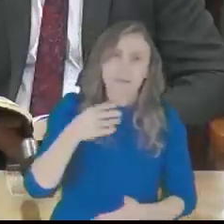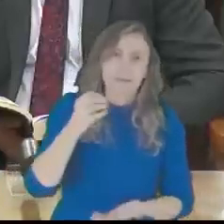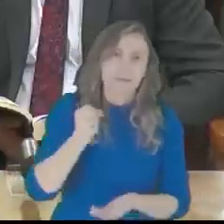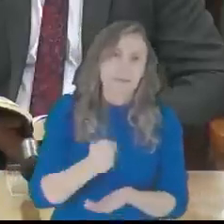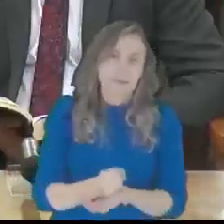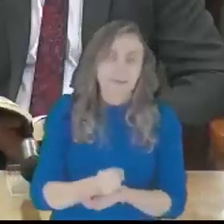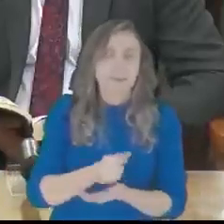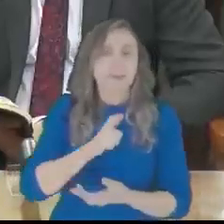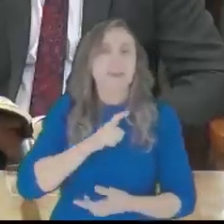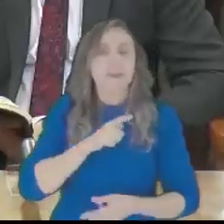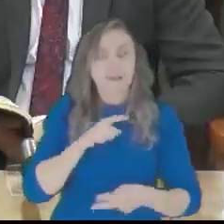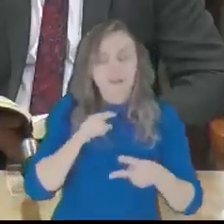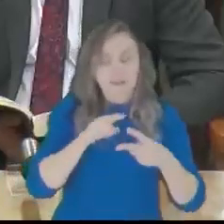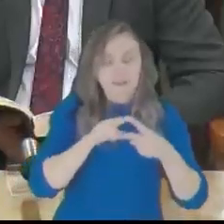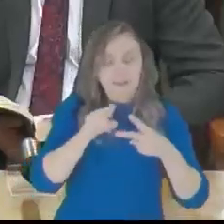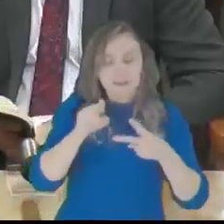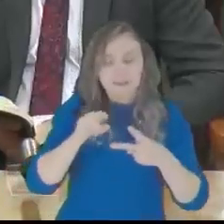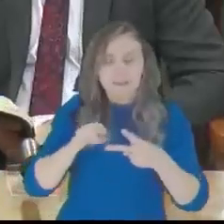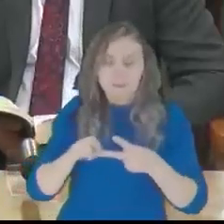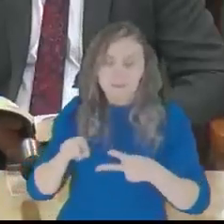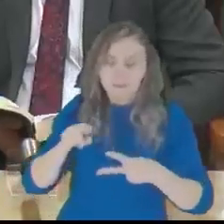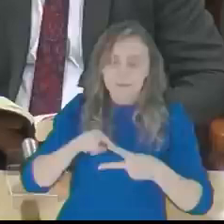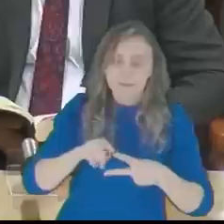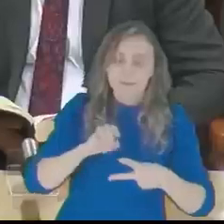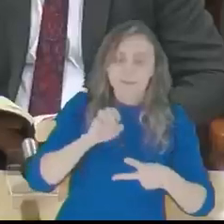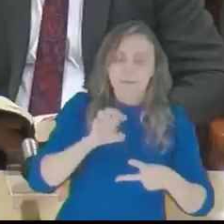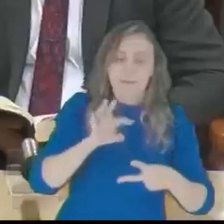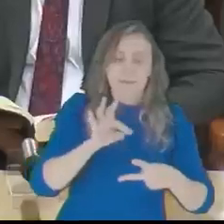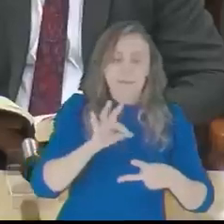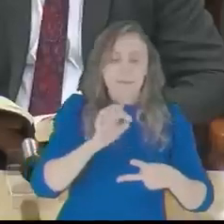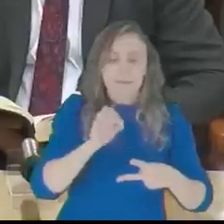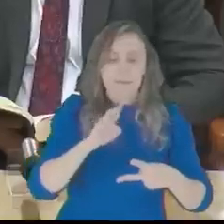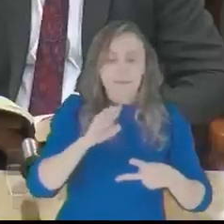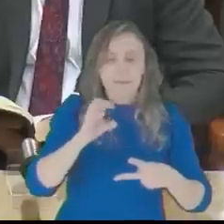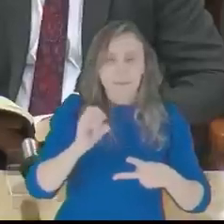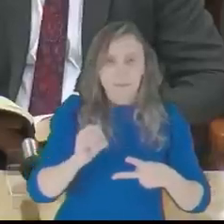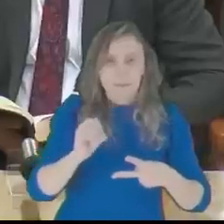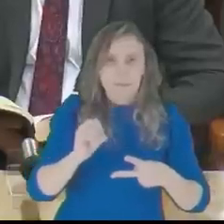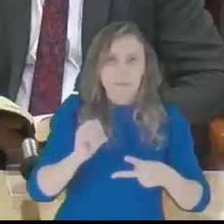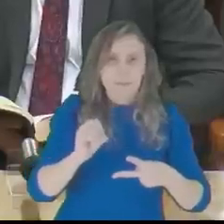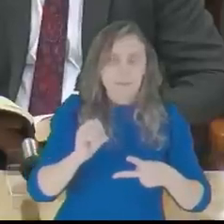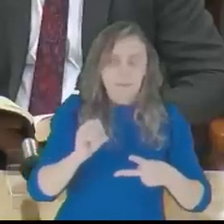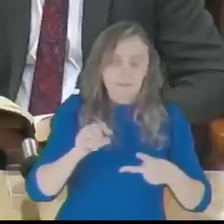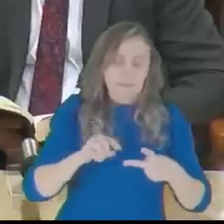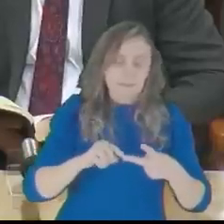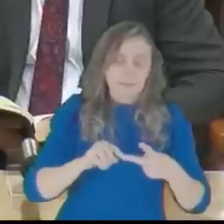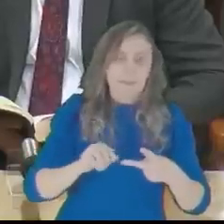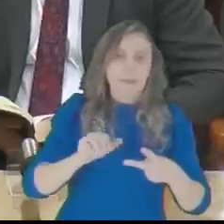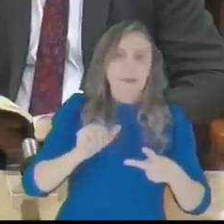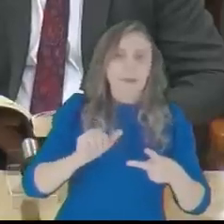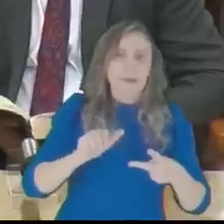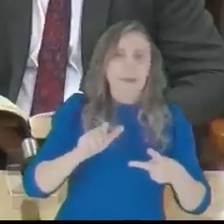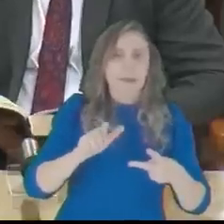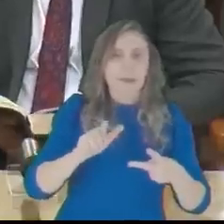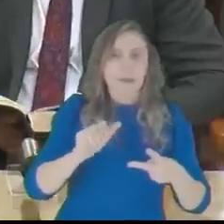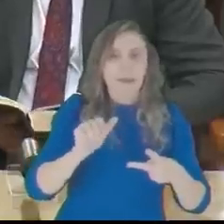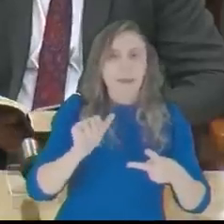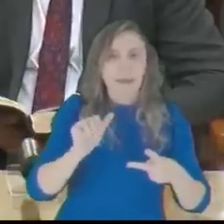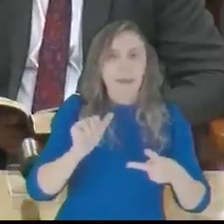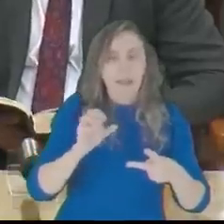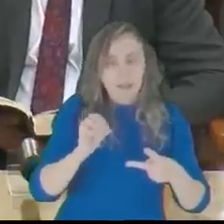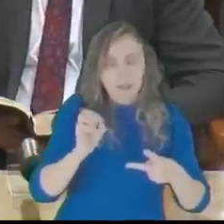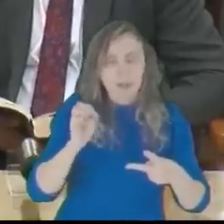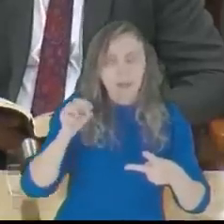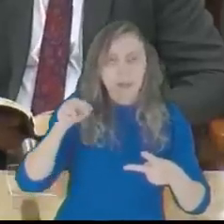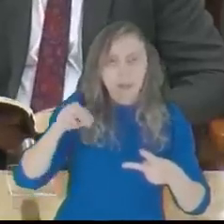para outro. Tem a palavra hétero e a palavra alon. No grego, a